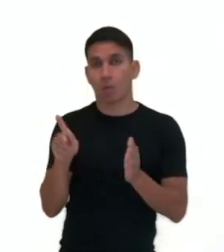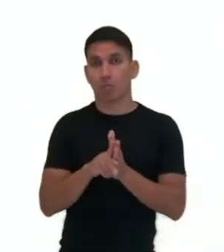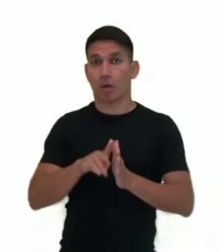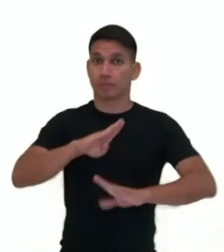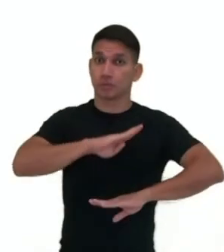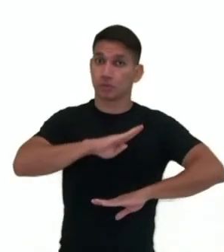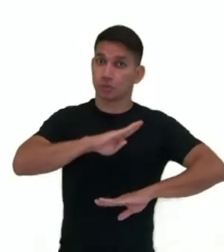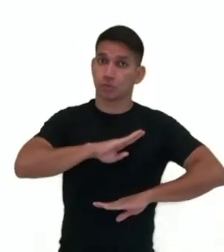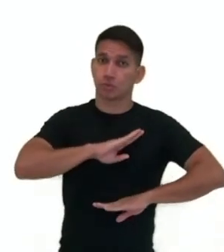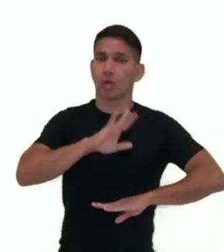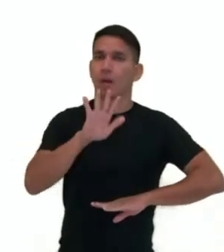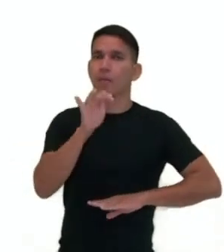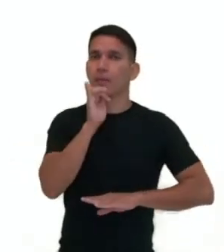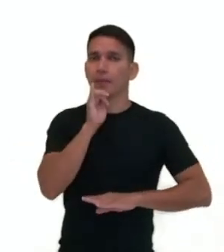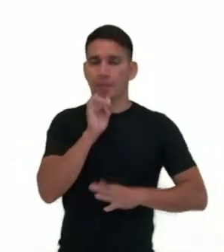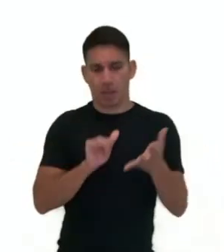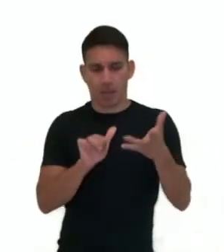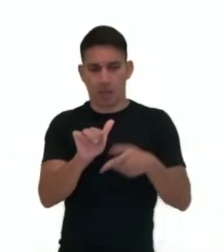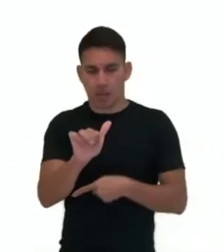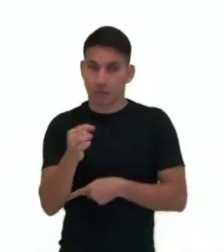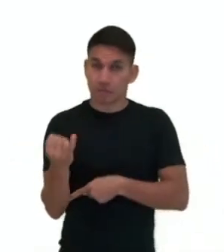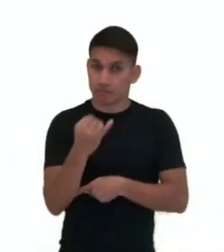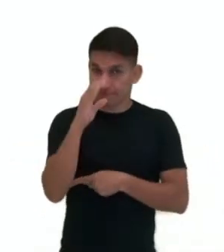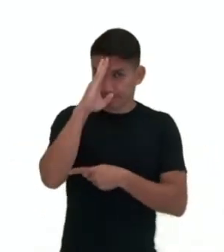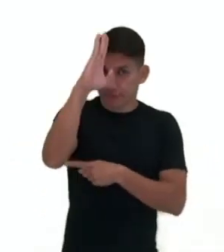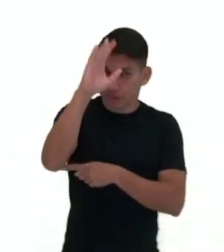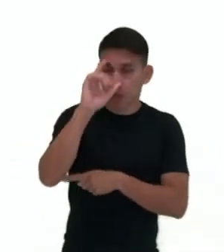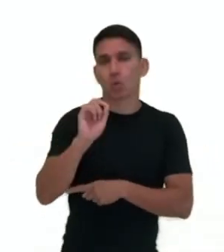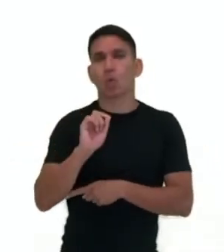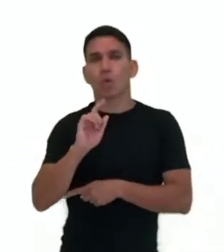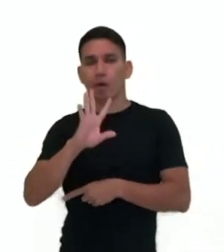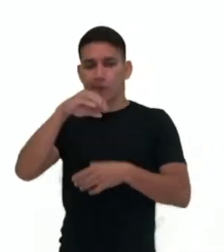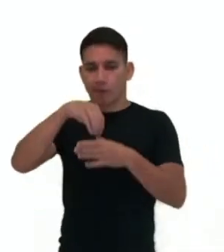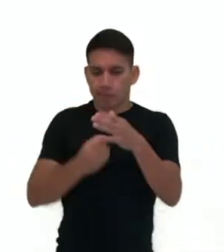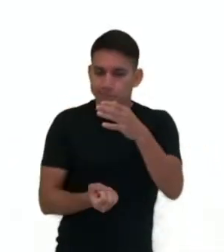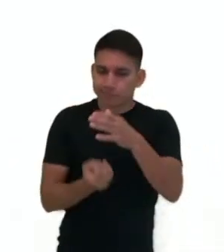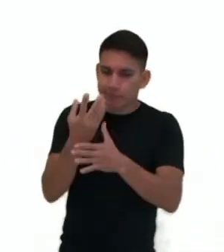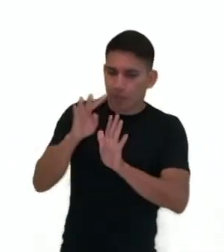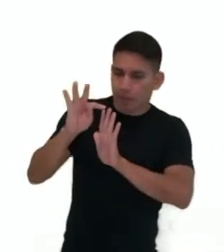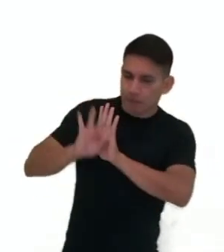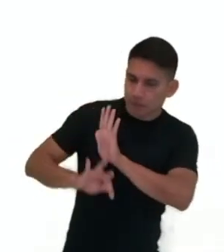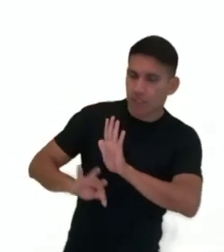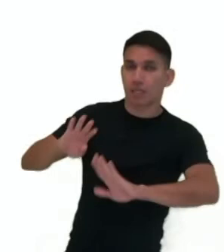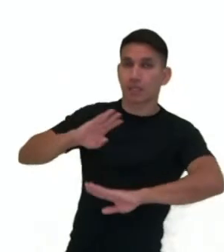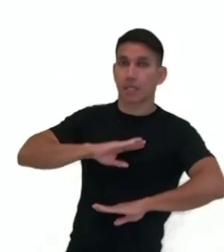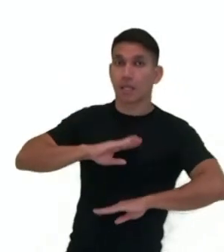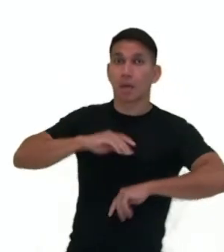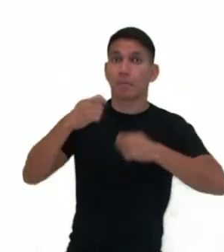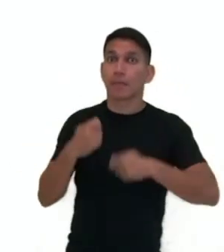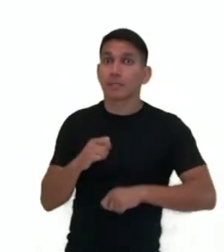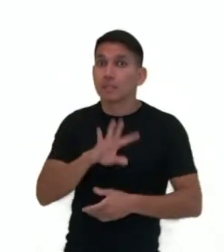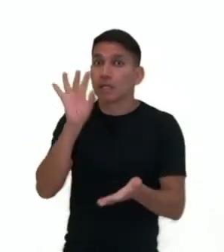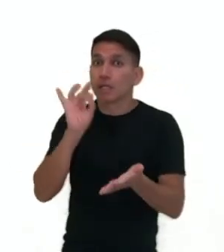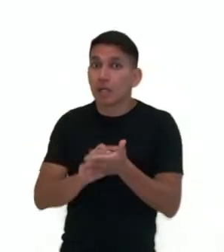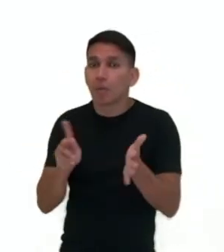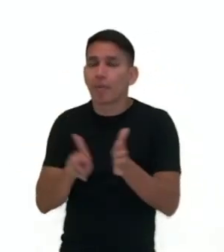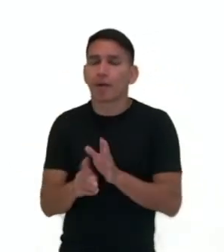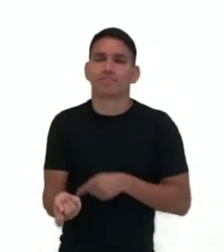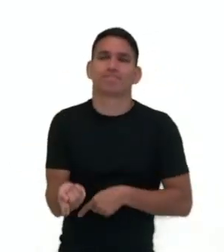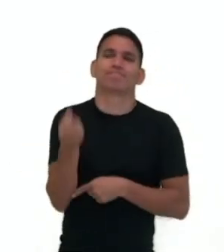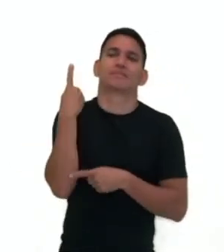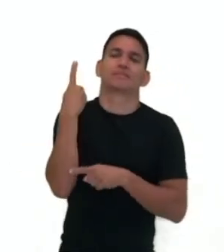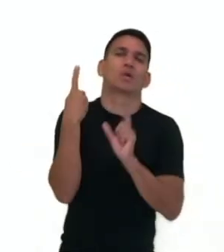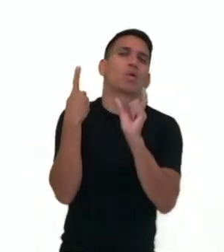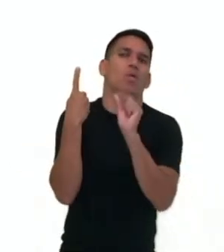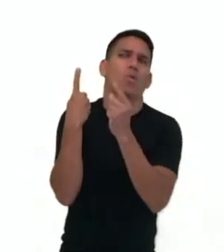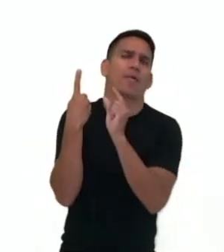situação. Olha lá, o elemento fundamental, tá, para a elaboração de um caos é a presença de um fato pitoresco,